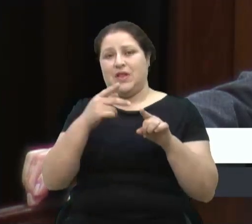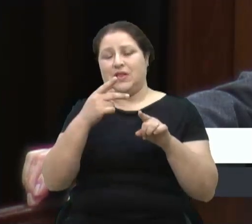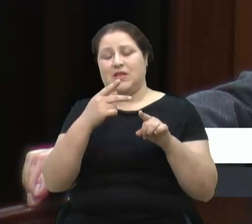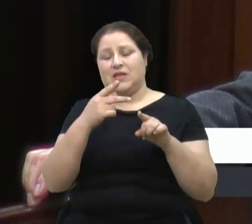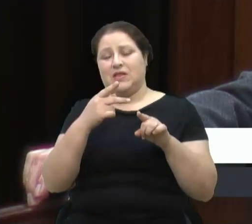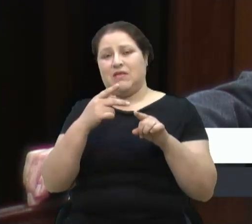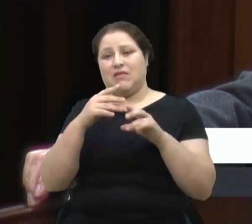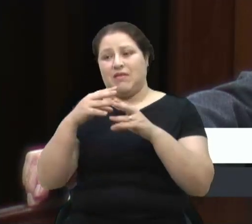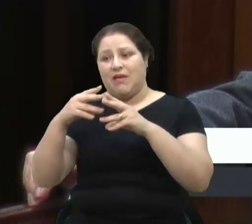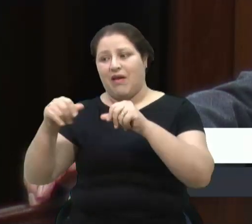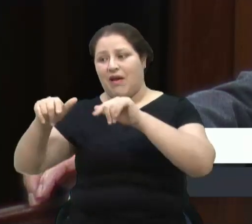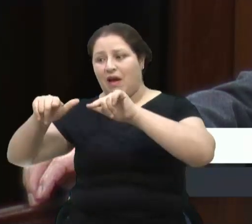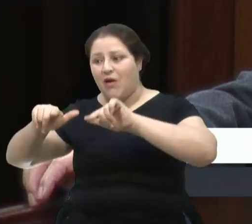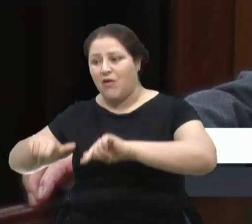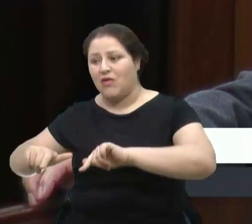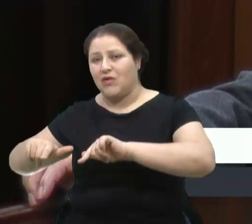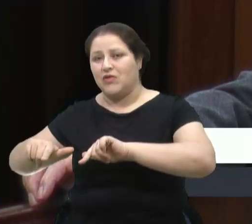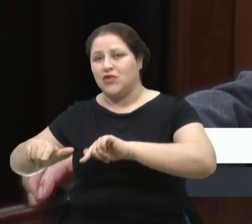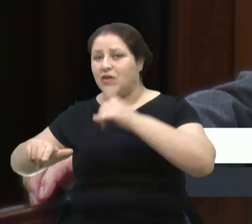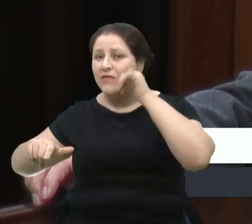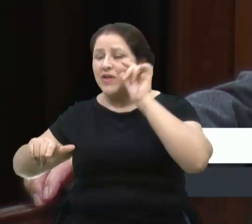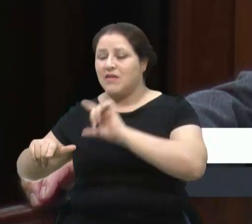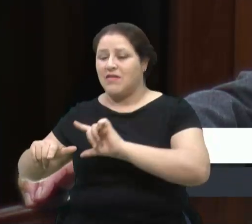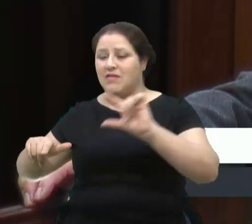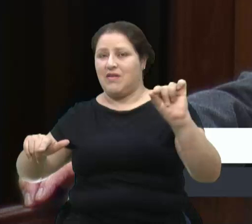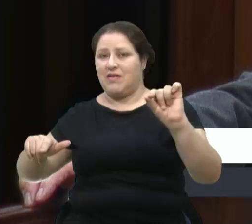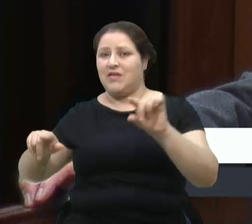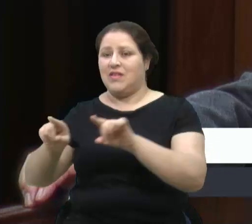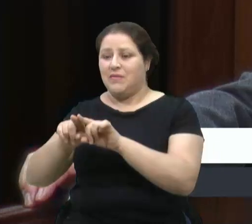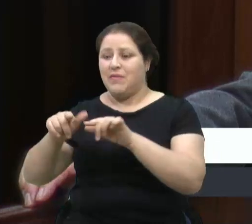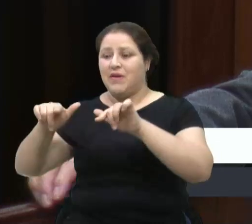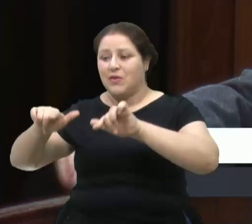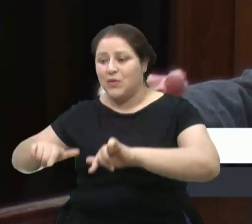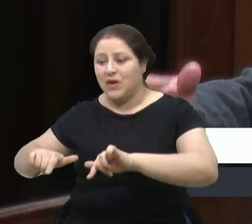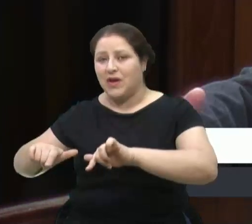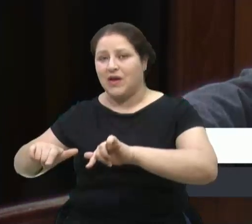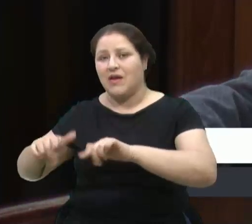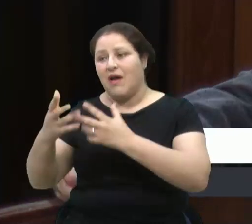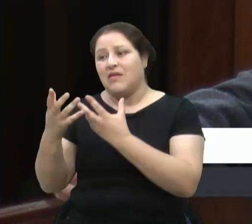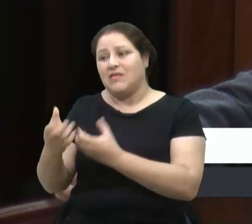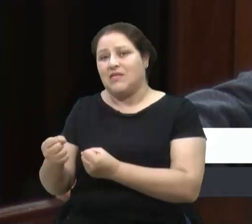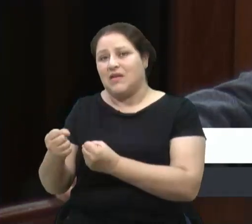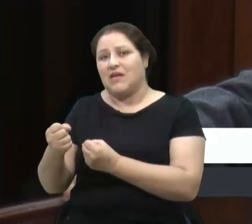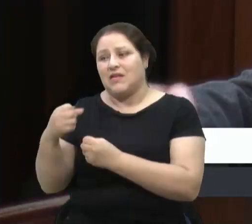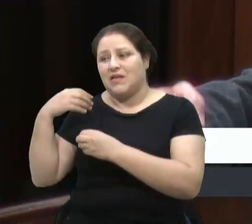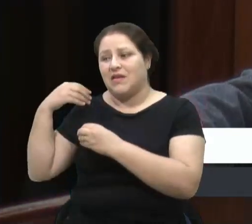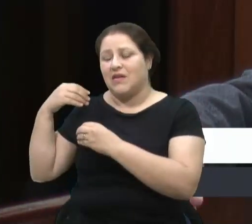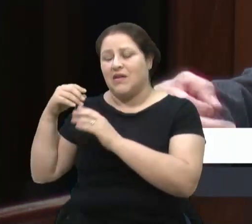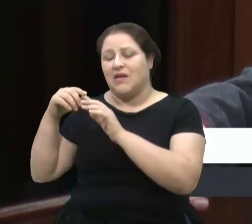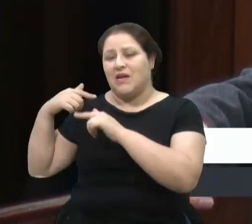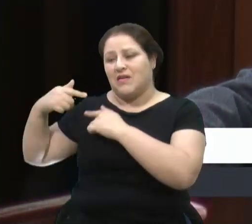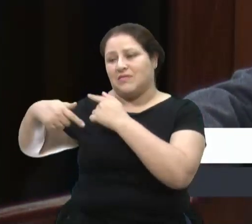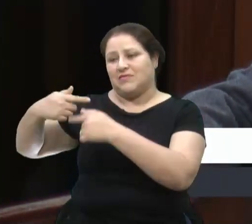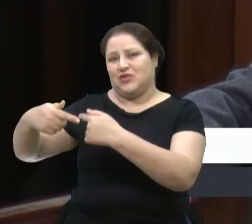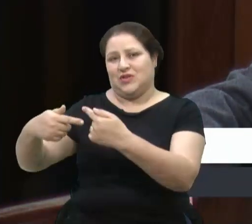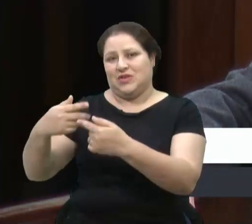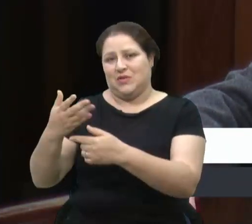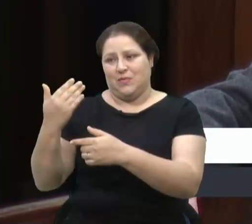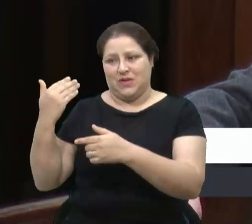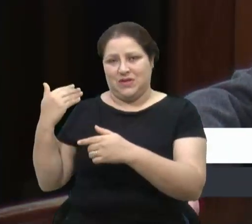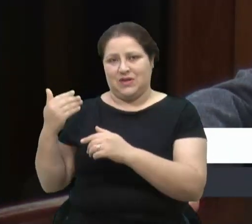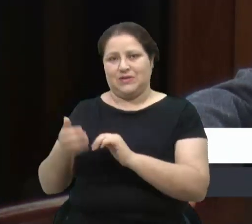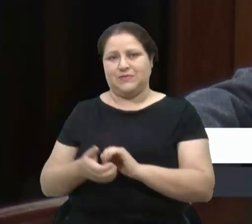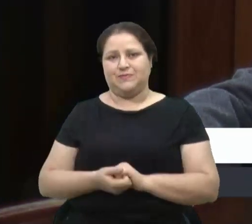então Conte conosco estamos junto nessa caminhada parabéns parabéns e pode ter certeza